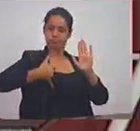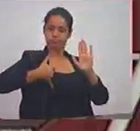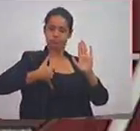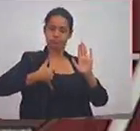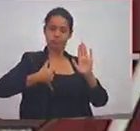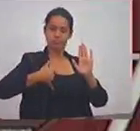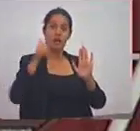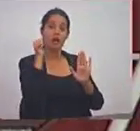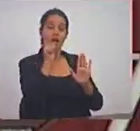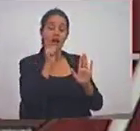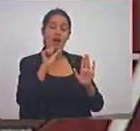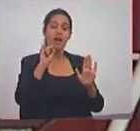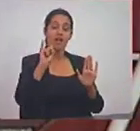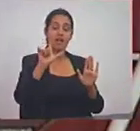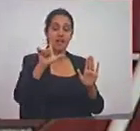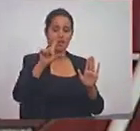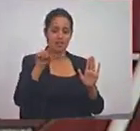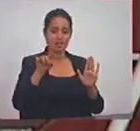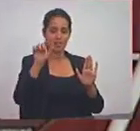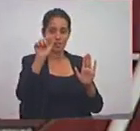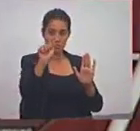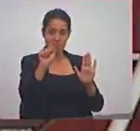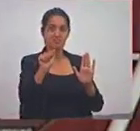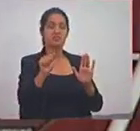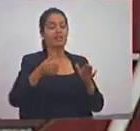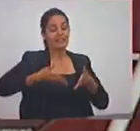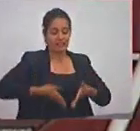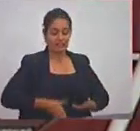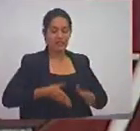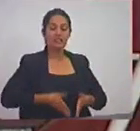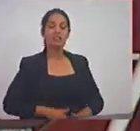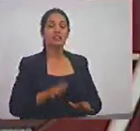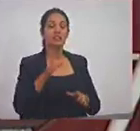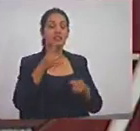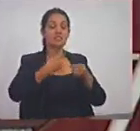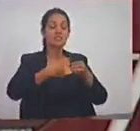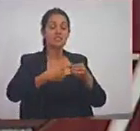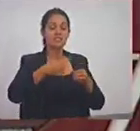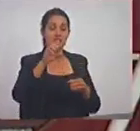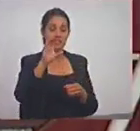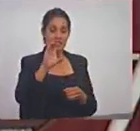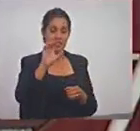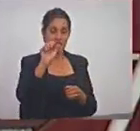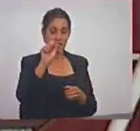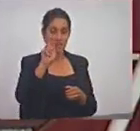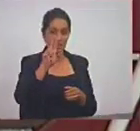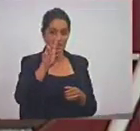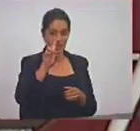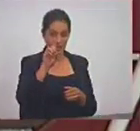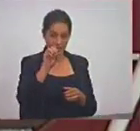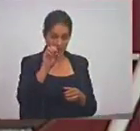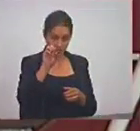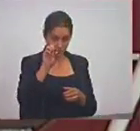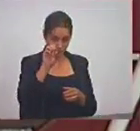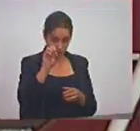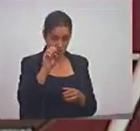Encarnação, nascida na cidade vizinha de Cardoso, veio para Votuporanga há 33 anos, constituindo sua família, e